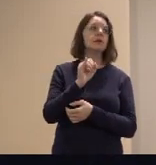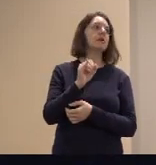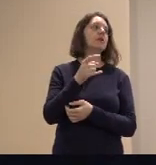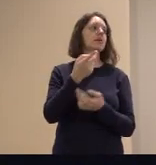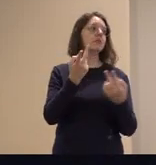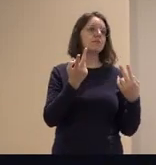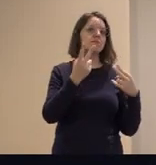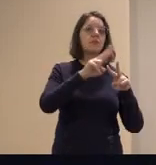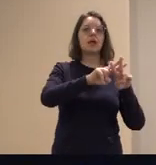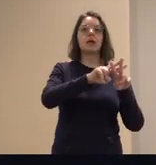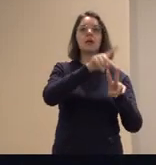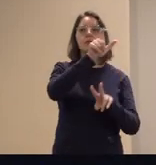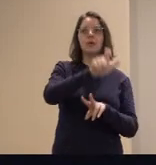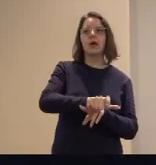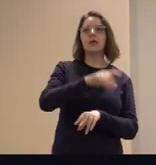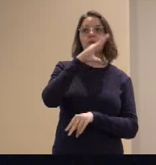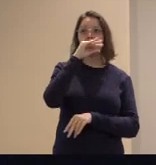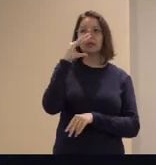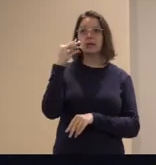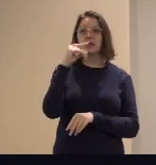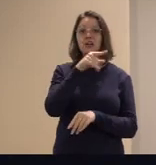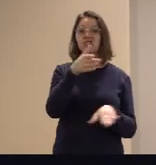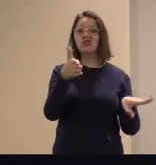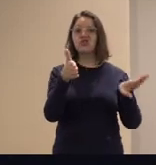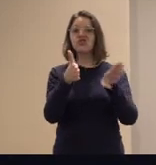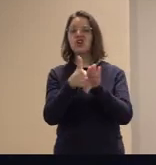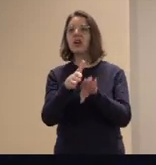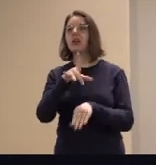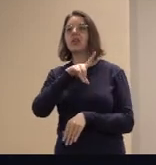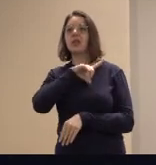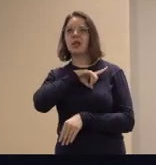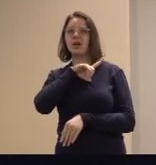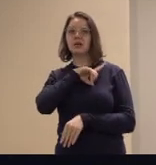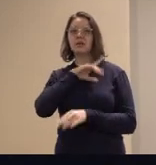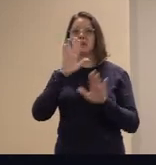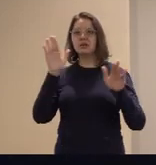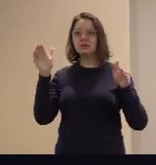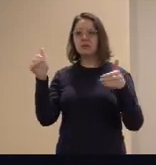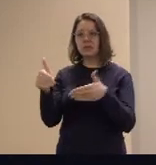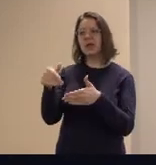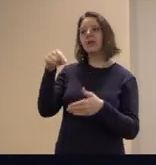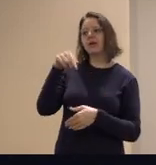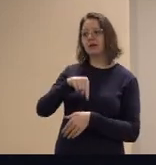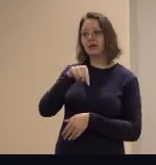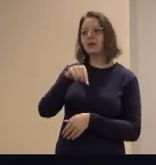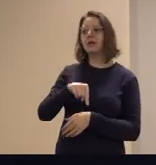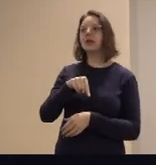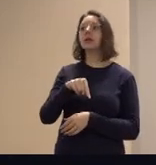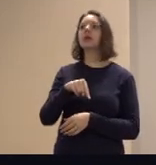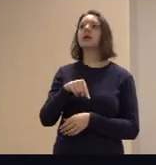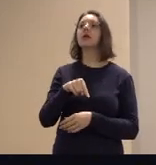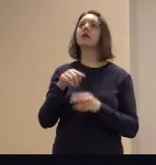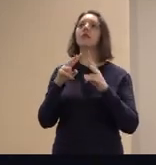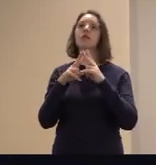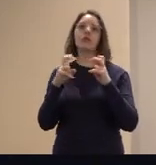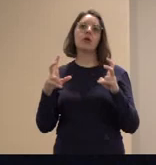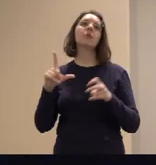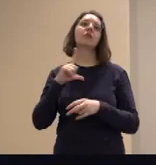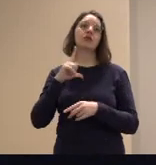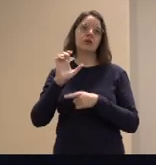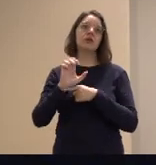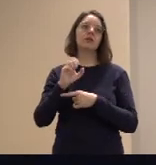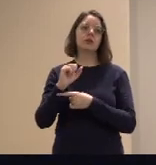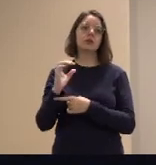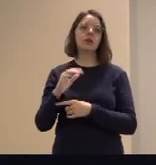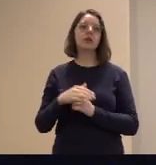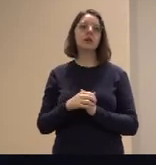infracional, chega na delegacia, né, nas delegacias especializadas, não só aqui como em outras cidades, né, do nosso estado,